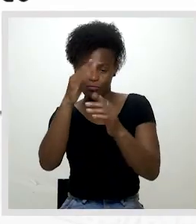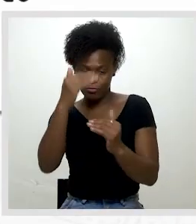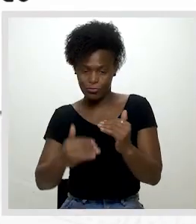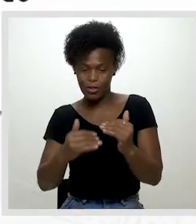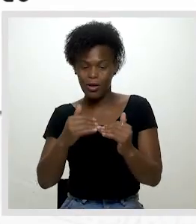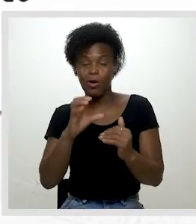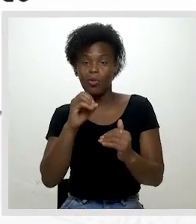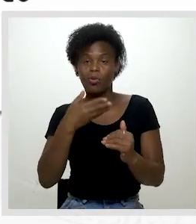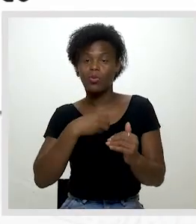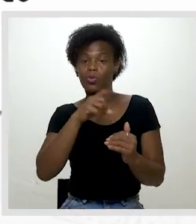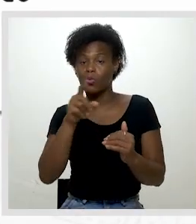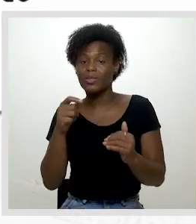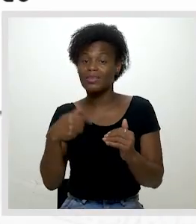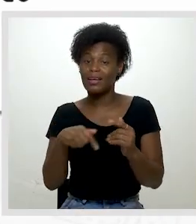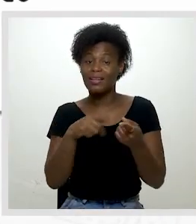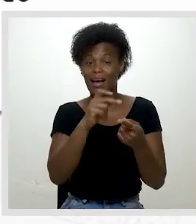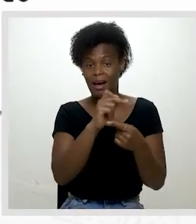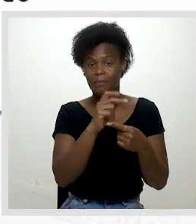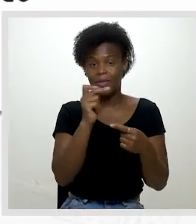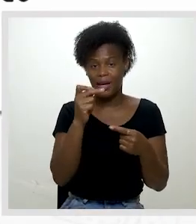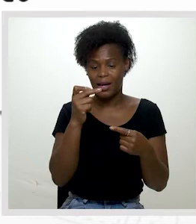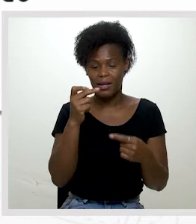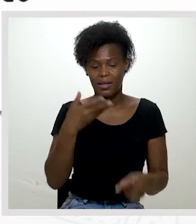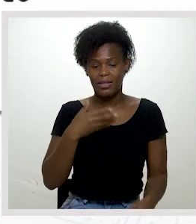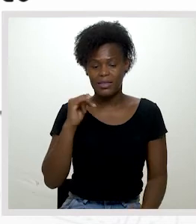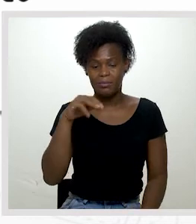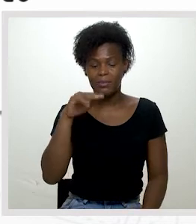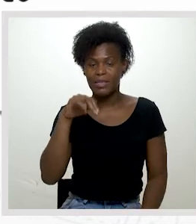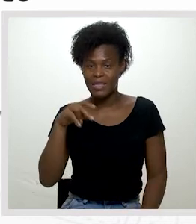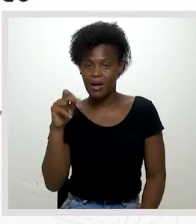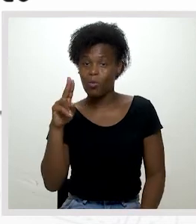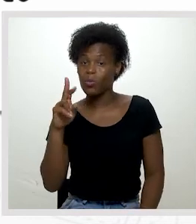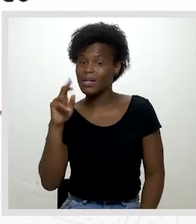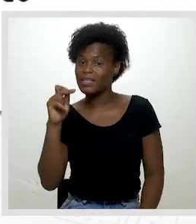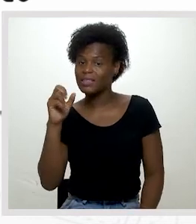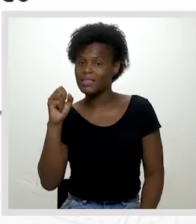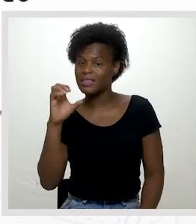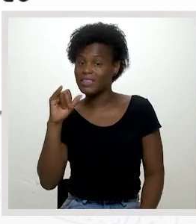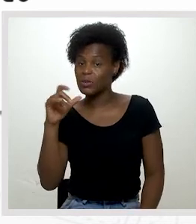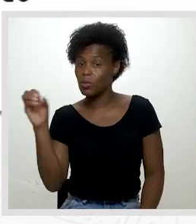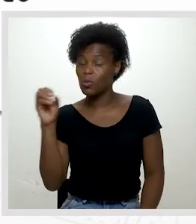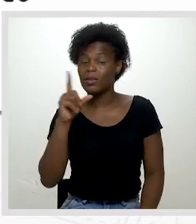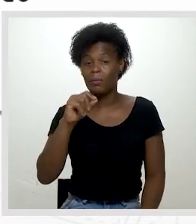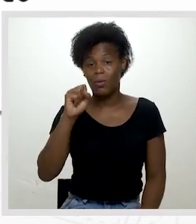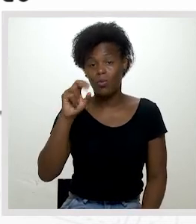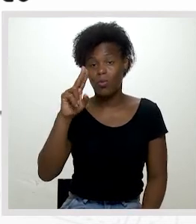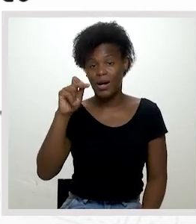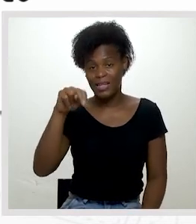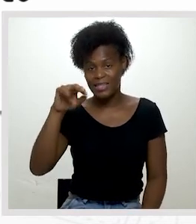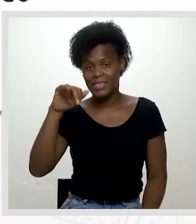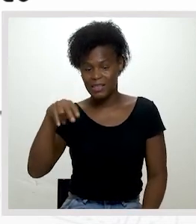aqui. Temos o codão na linha A, adenina, o racilo e guanina. que é